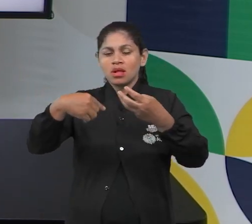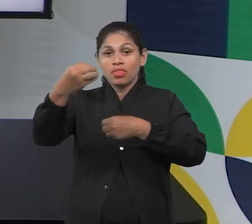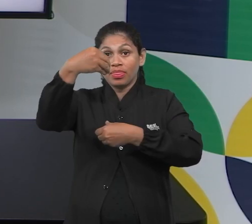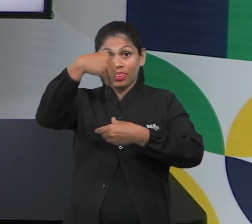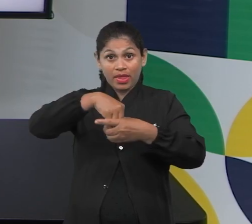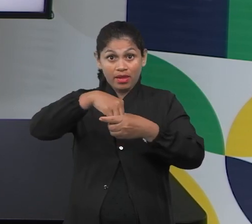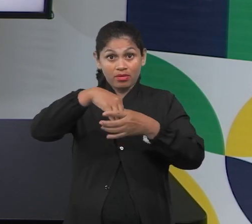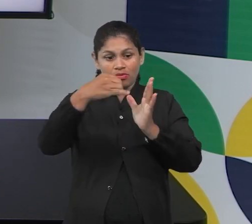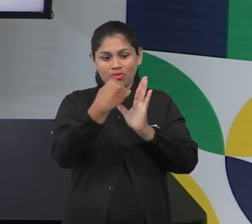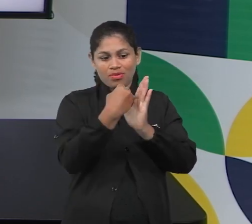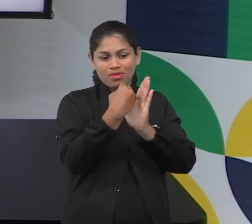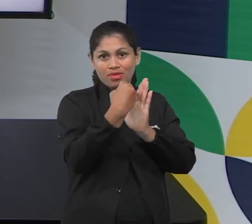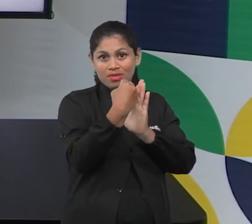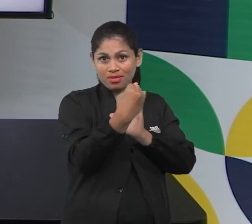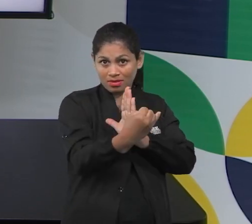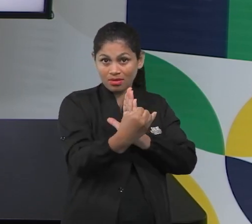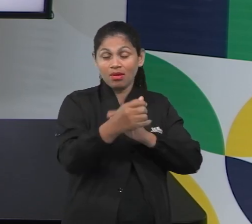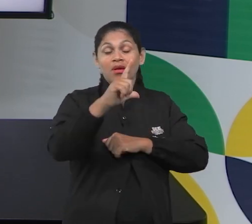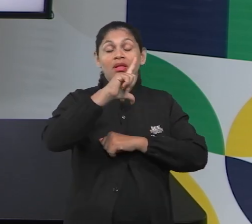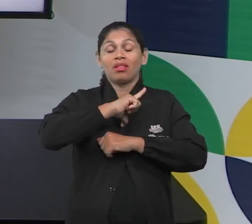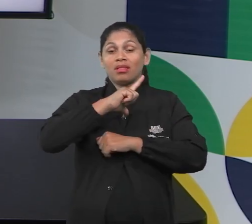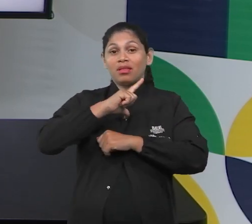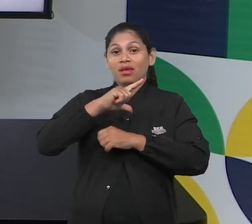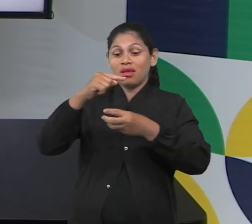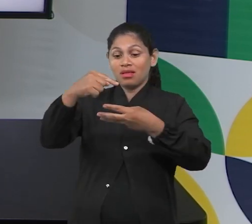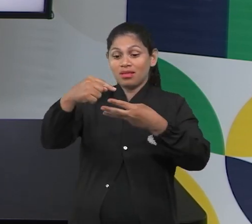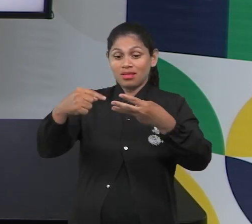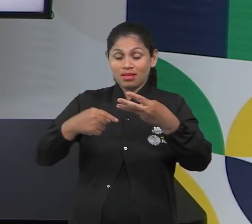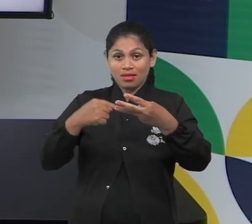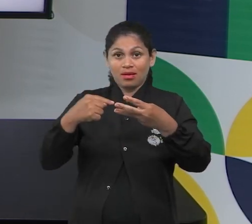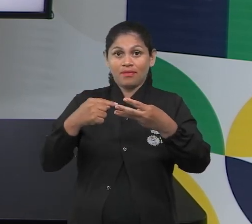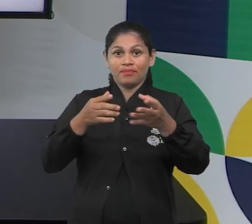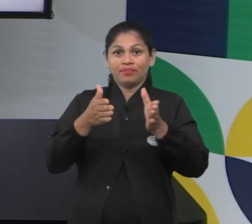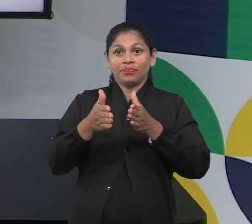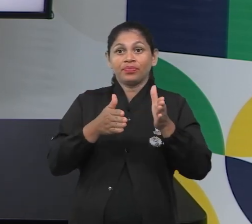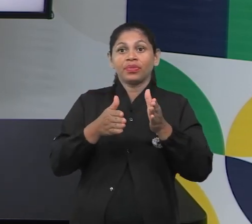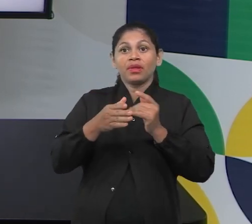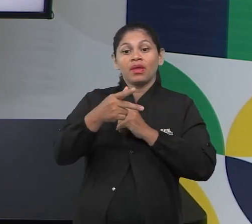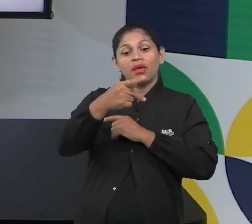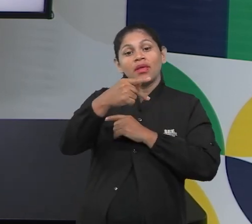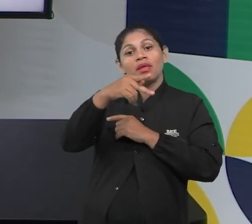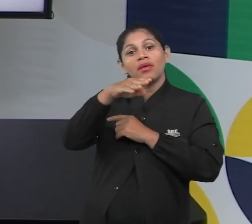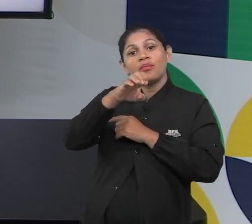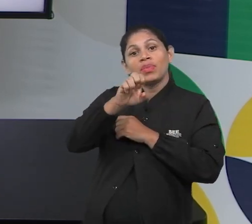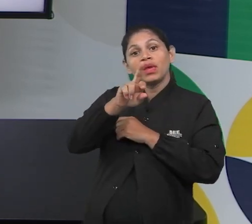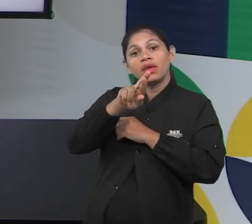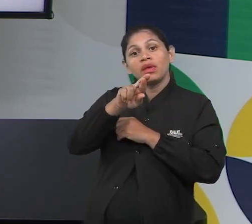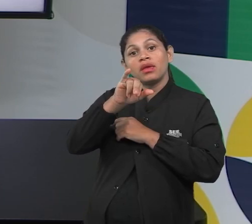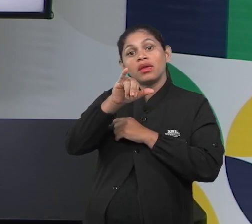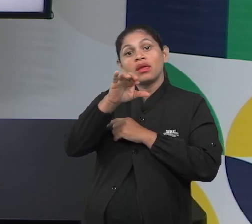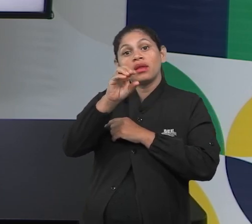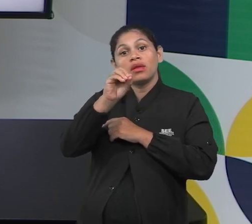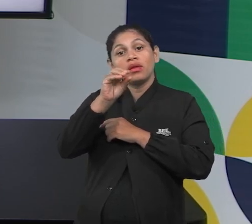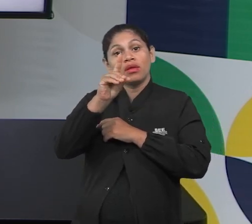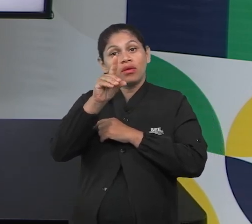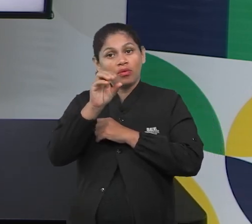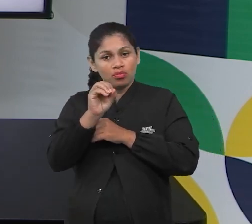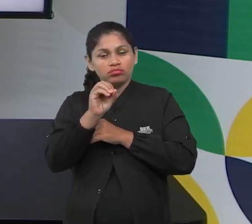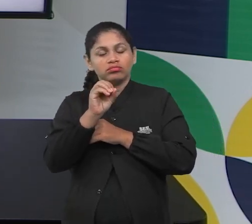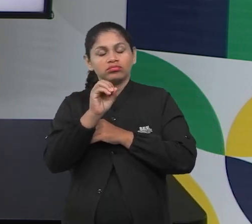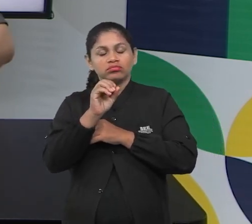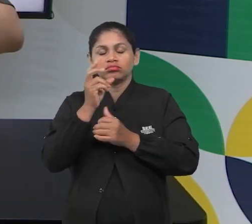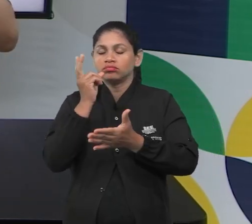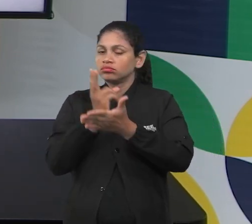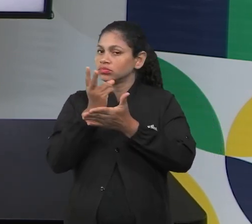por períodos. Professor, o que é um período? Um período, ele sempre encerra quando existe um ponto. Então,